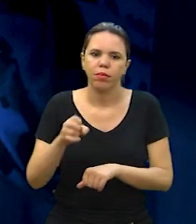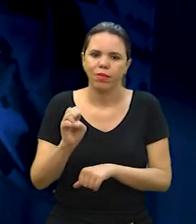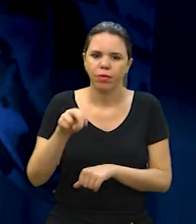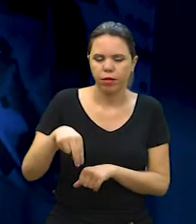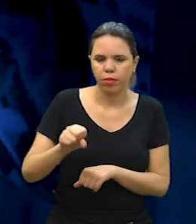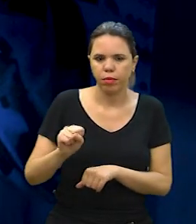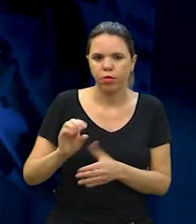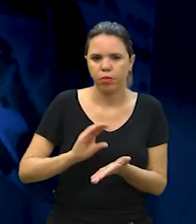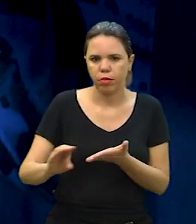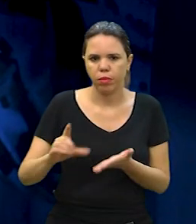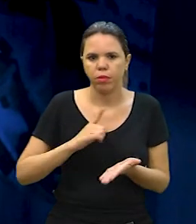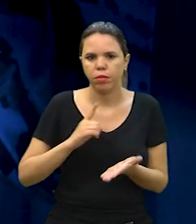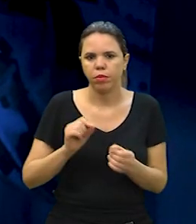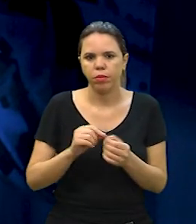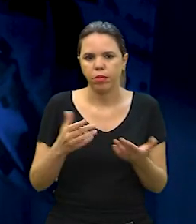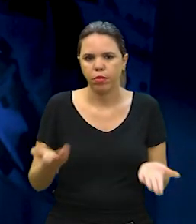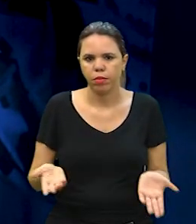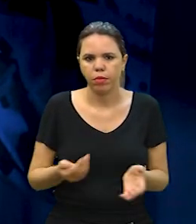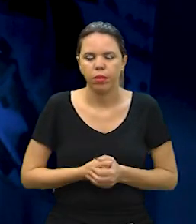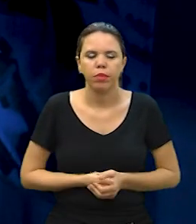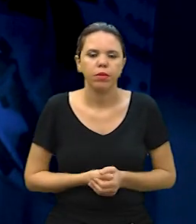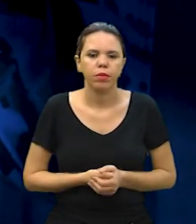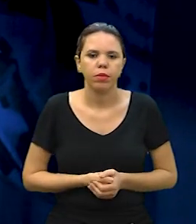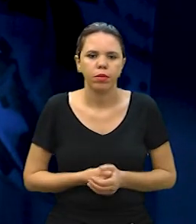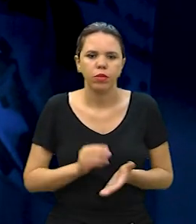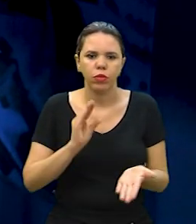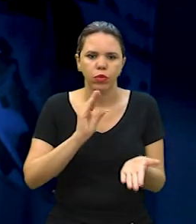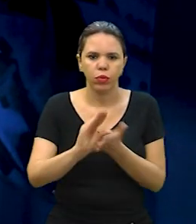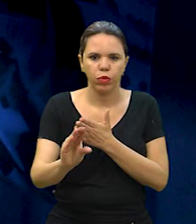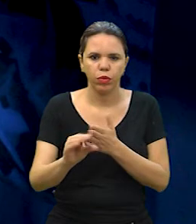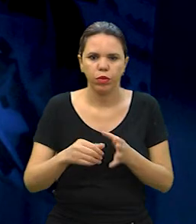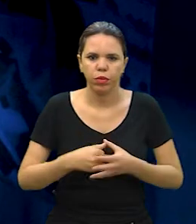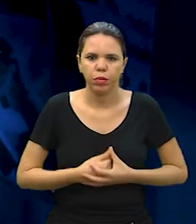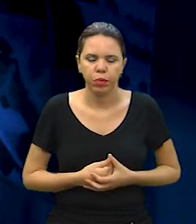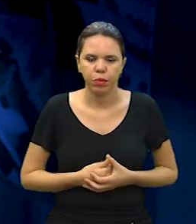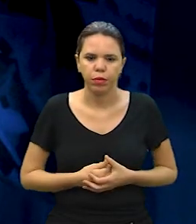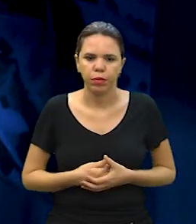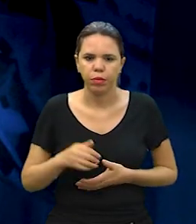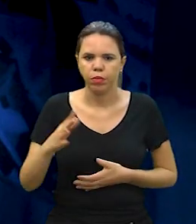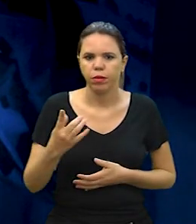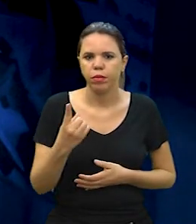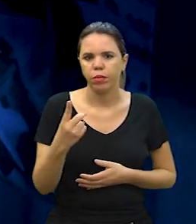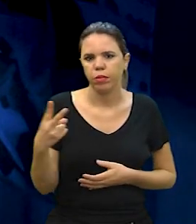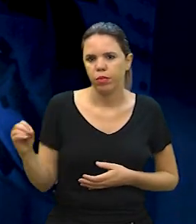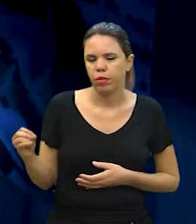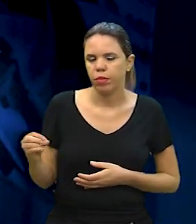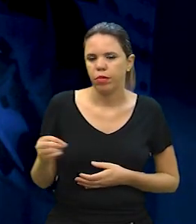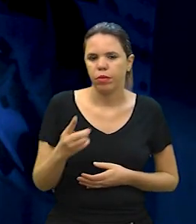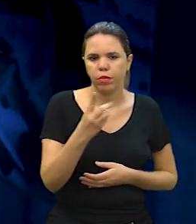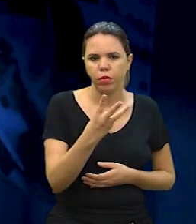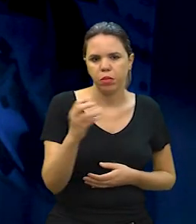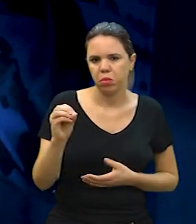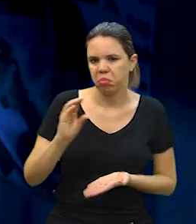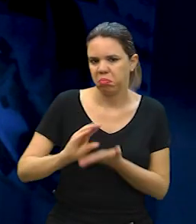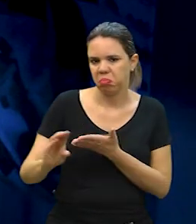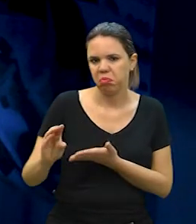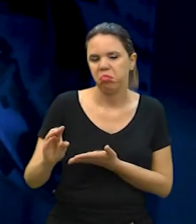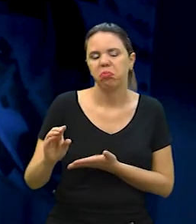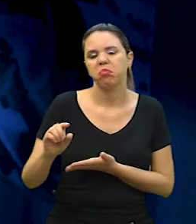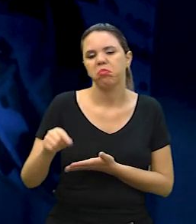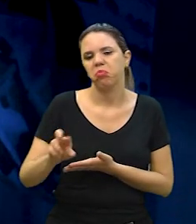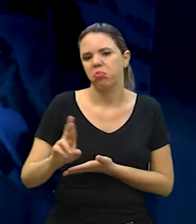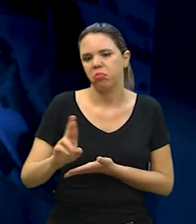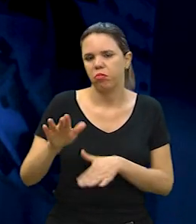Jeans, qual é o investimento que ele tem que fazer? Ele investe em torno de 120 a 130 mil